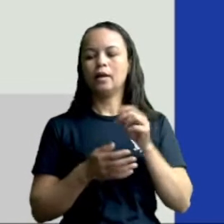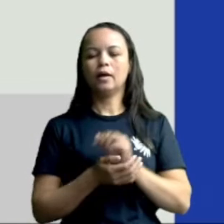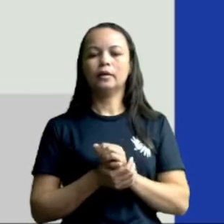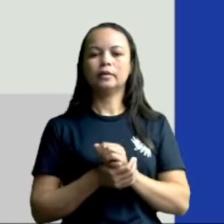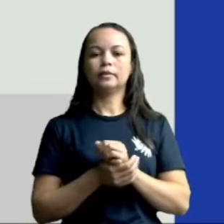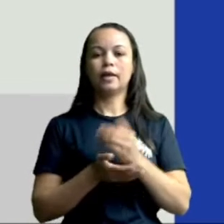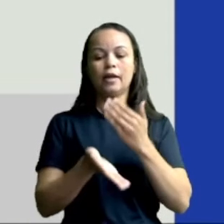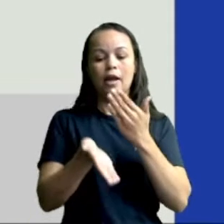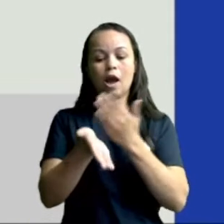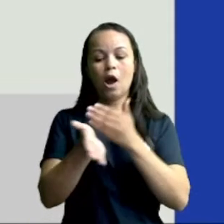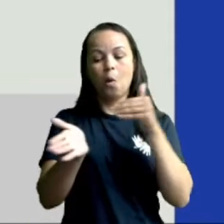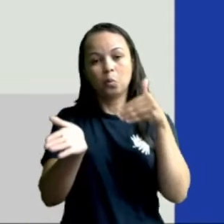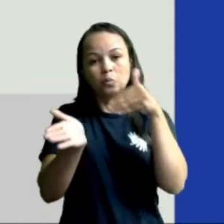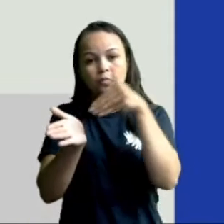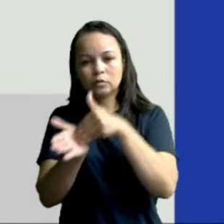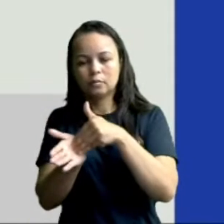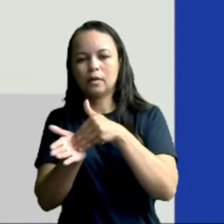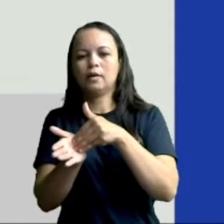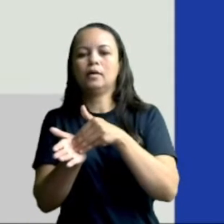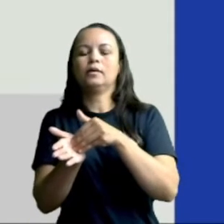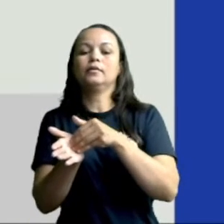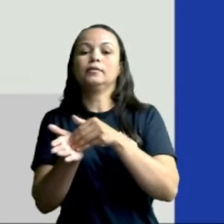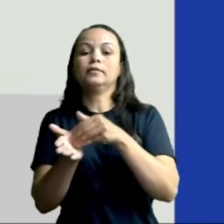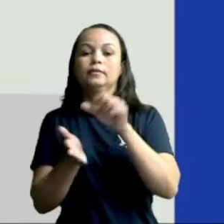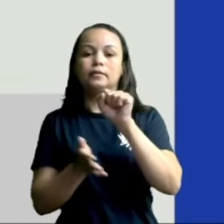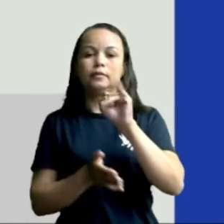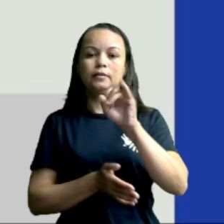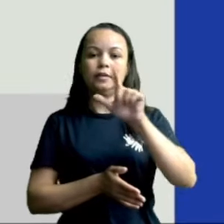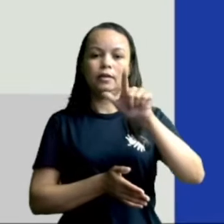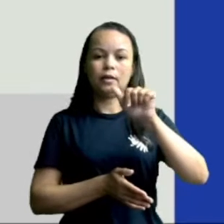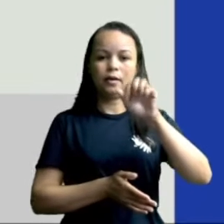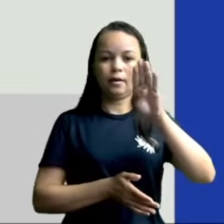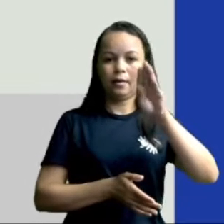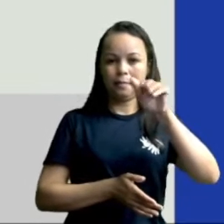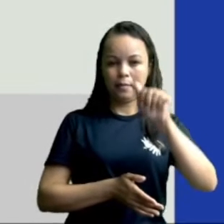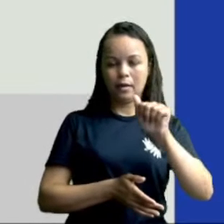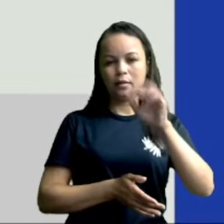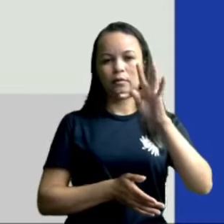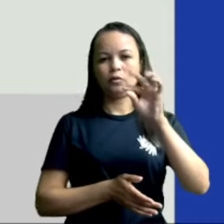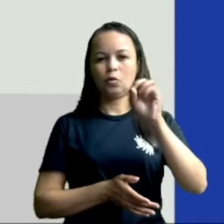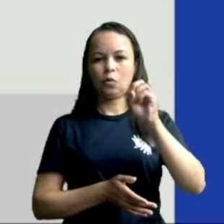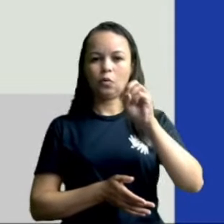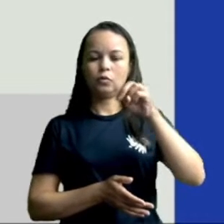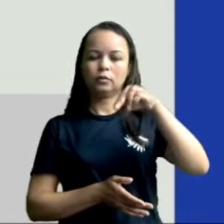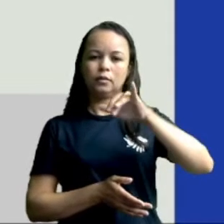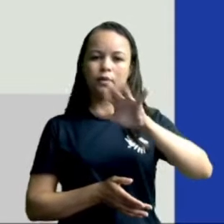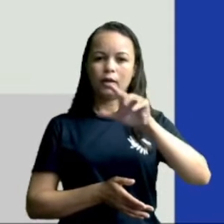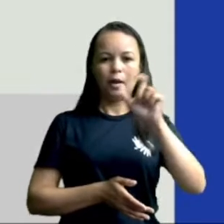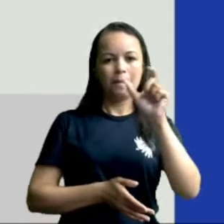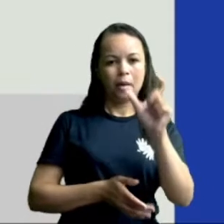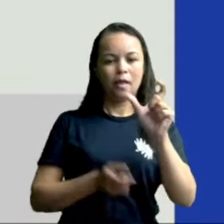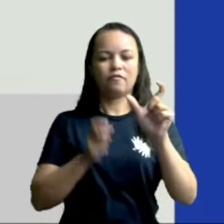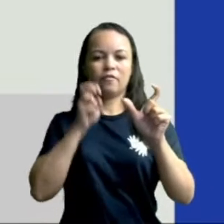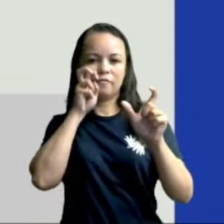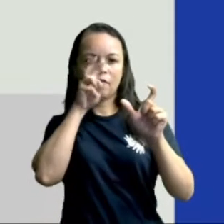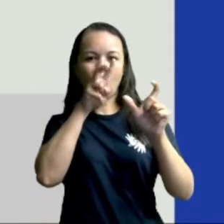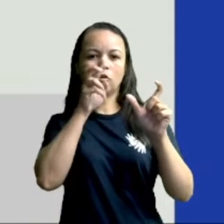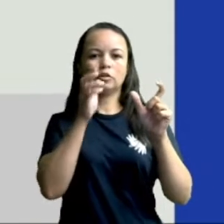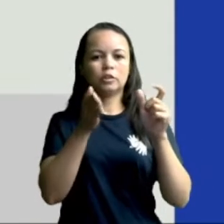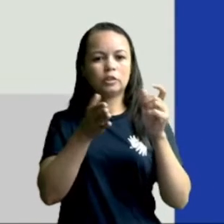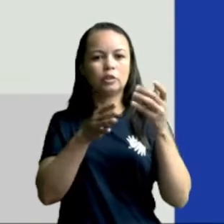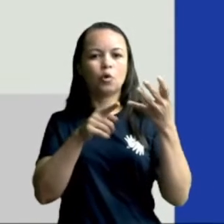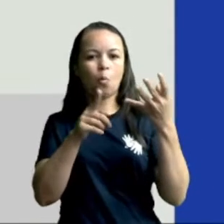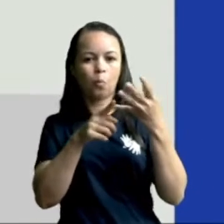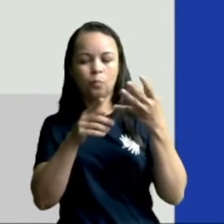a última sílaba tônica, ou seja, a sílaba mais forte é a última da palavra,